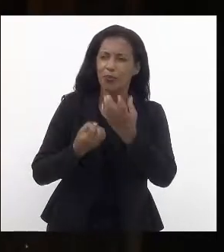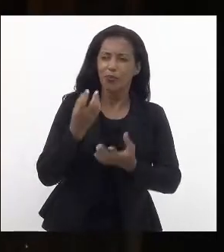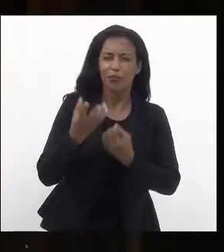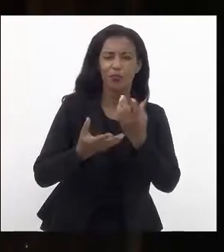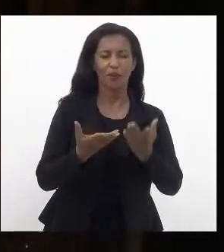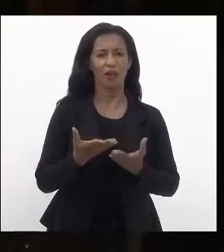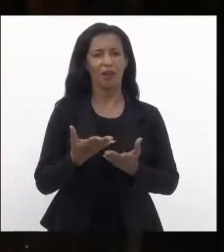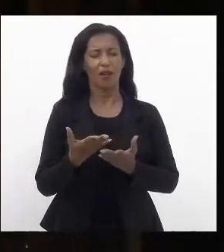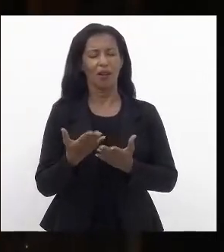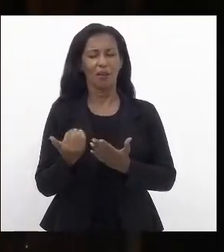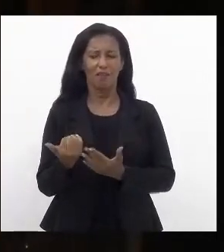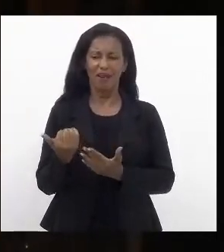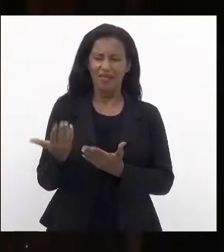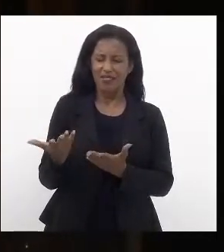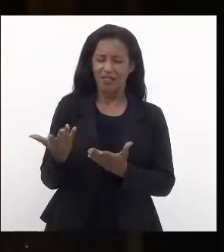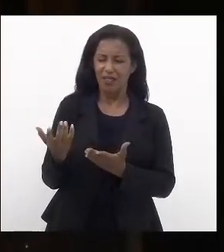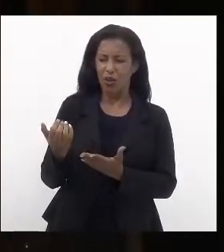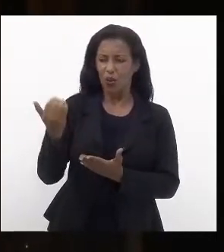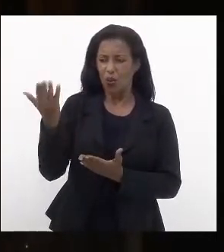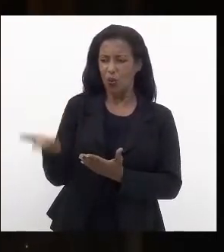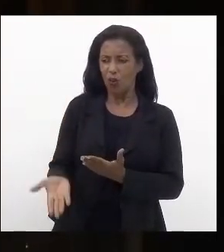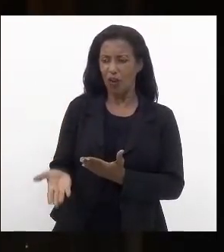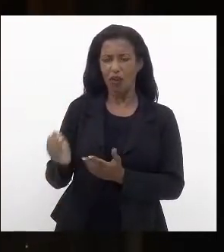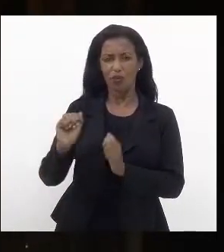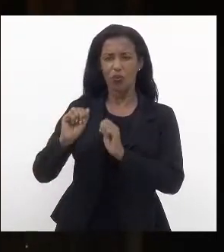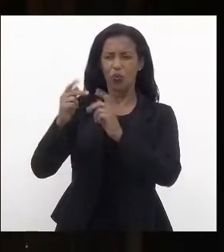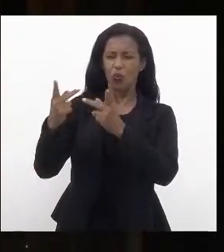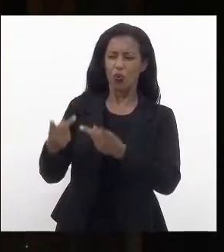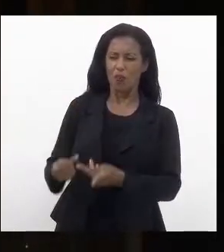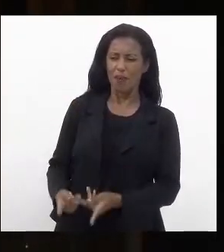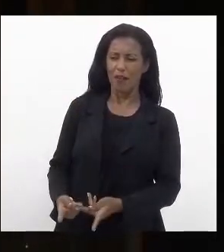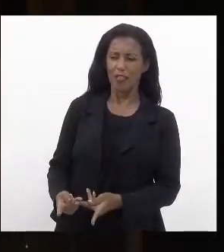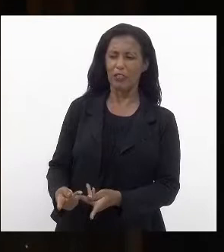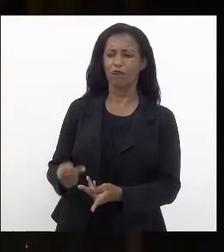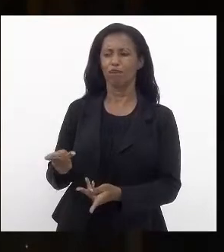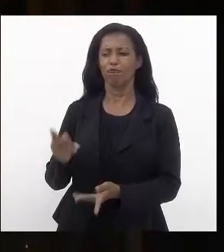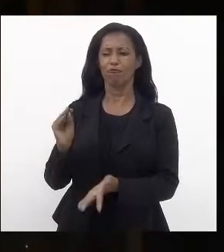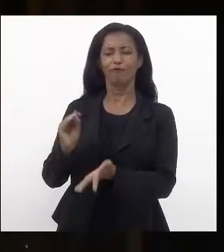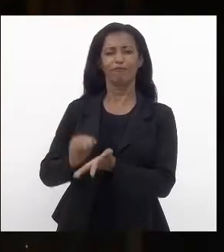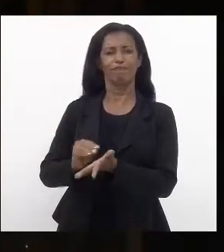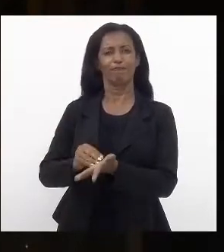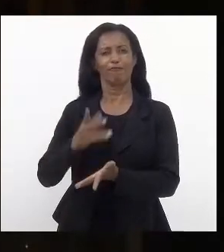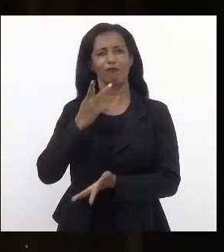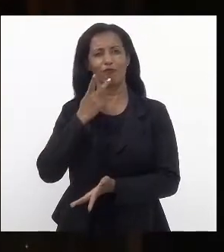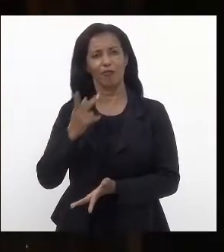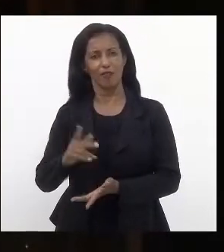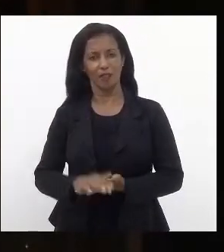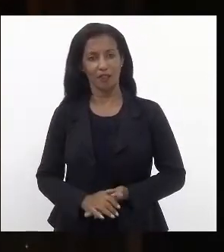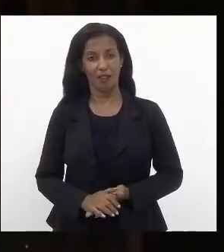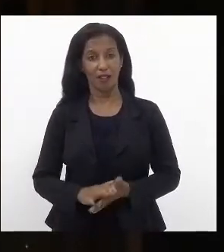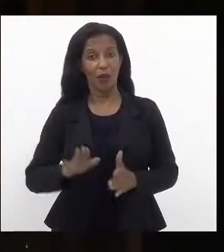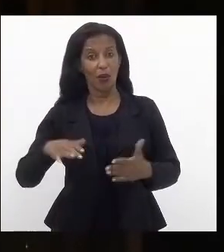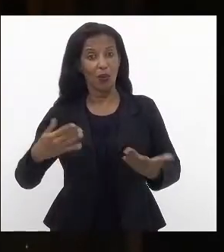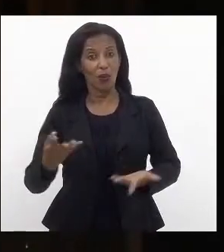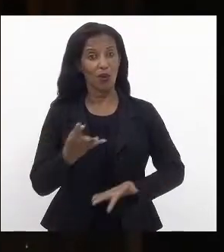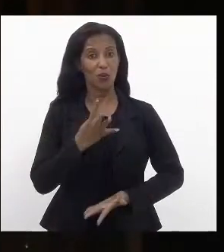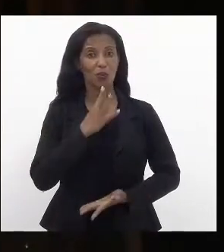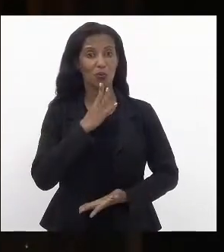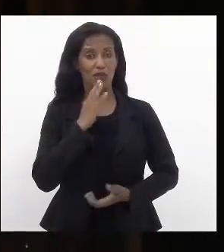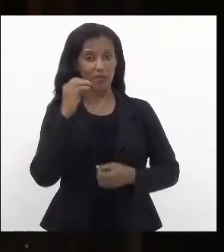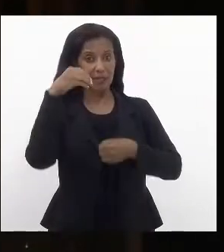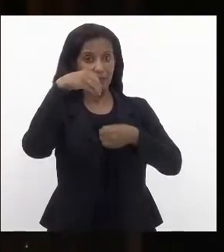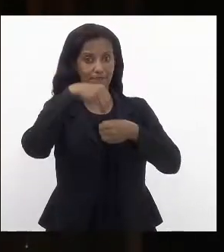lado humano do Alexandre ainda não foi completo, não foi dito. Homem, quando eu conheci dentro de uma